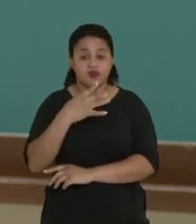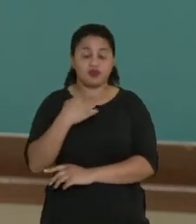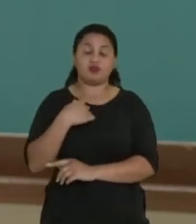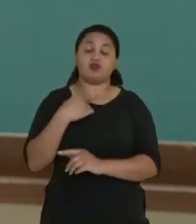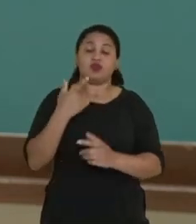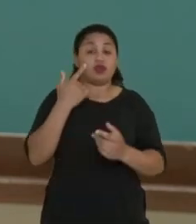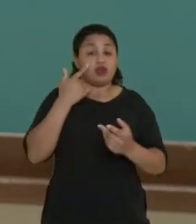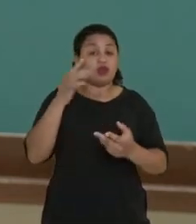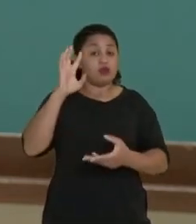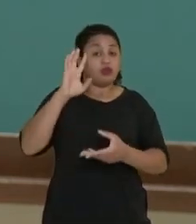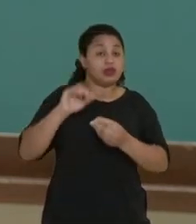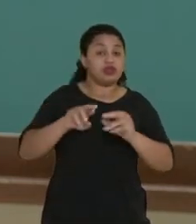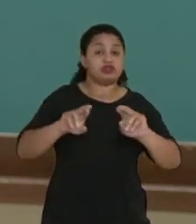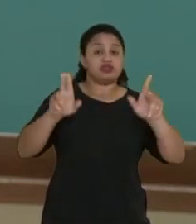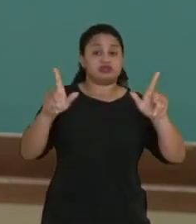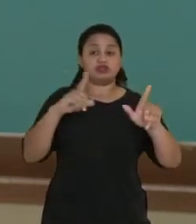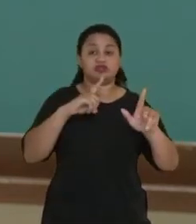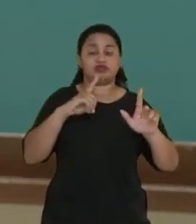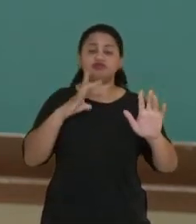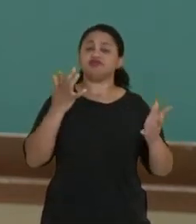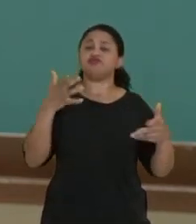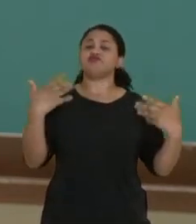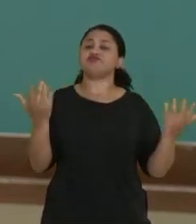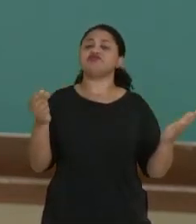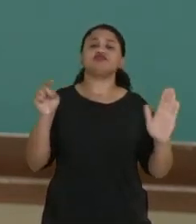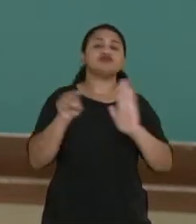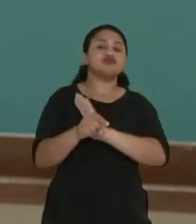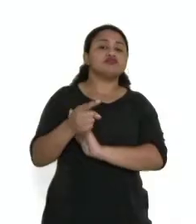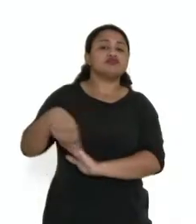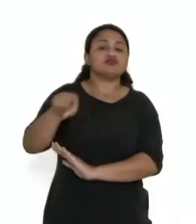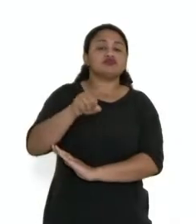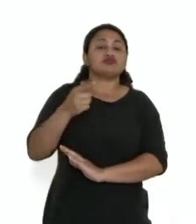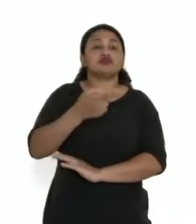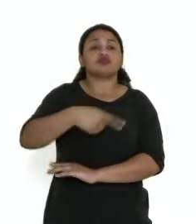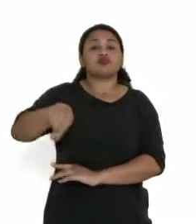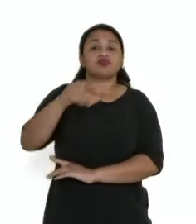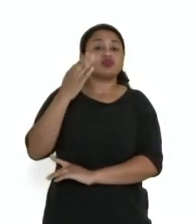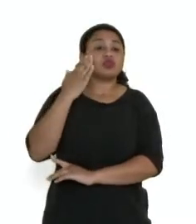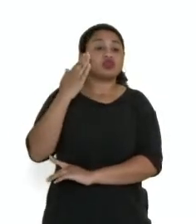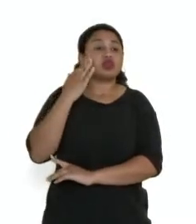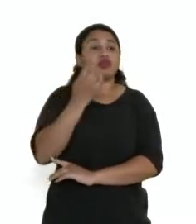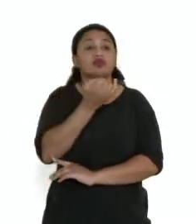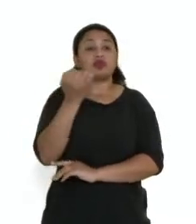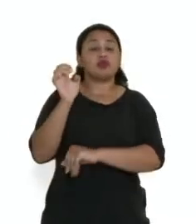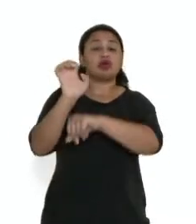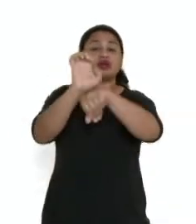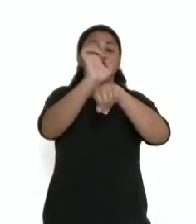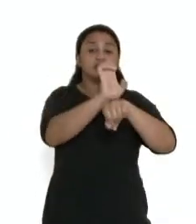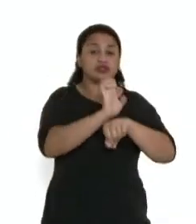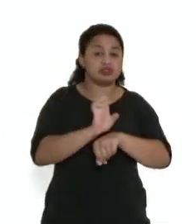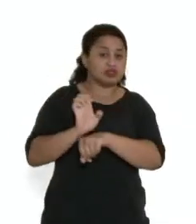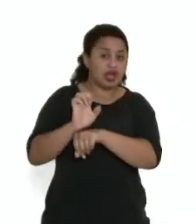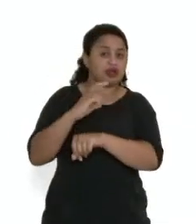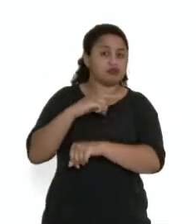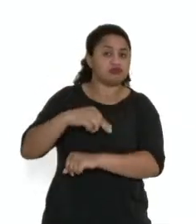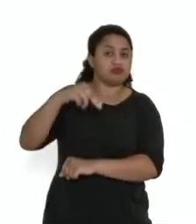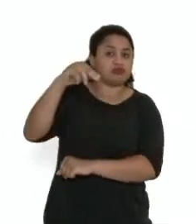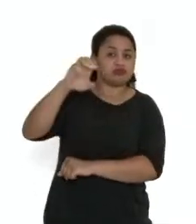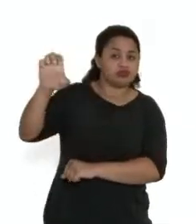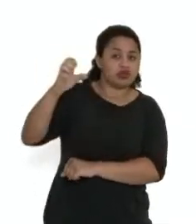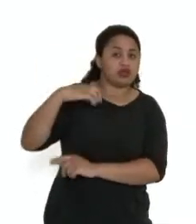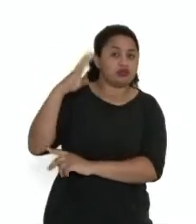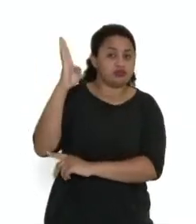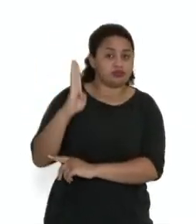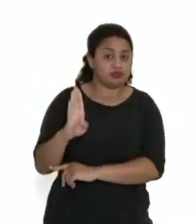diferenças entre eles, né? E aí pergunto para vocês sabem quais estados formam o Nordeste brasileiro? Isso é uma